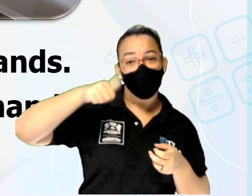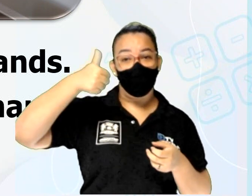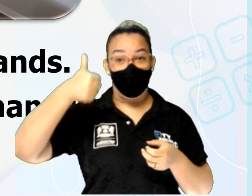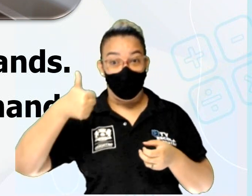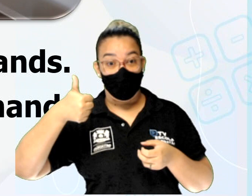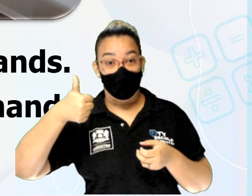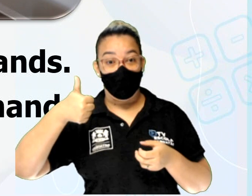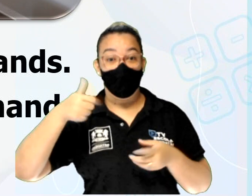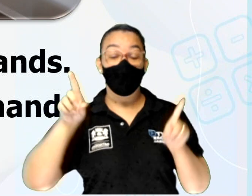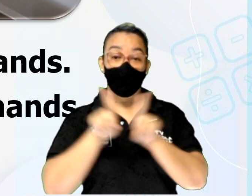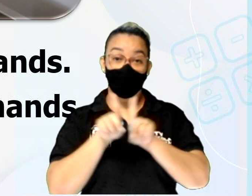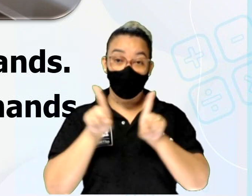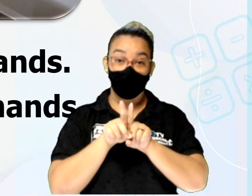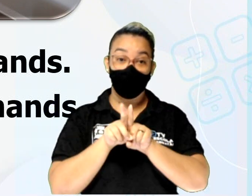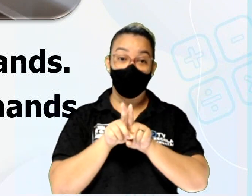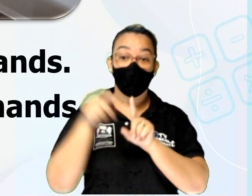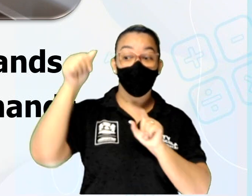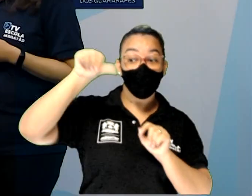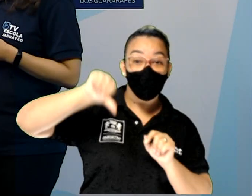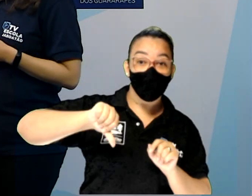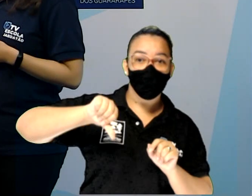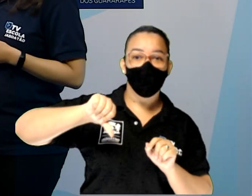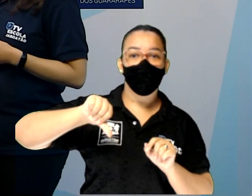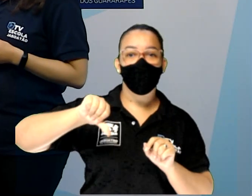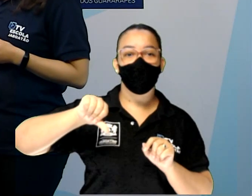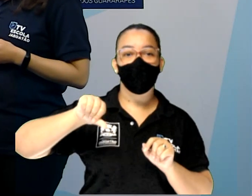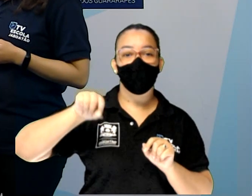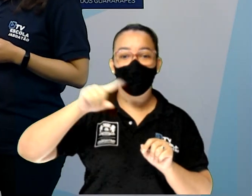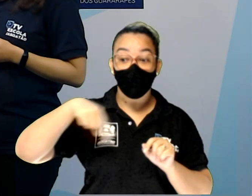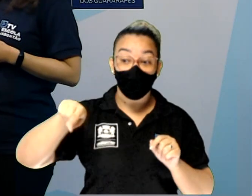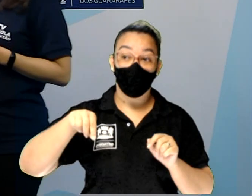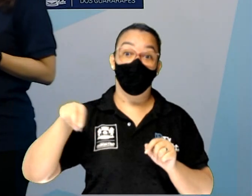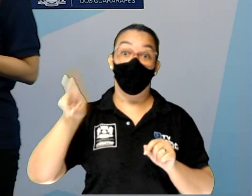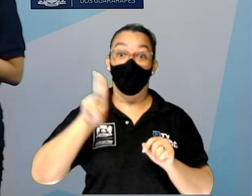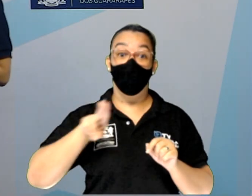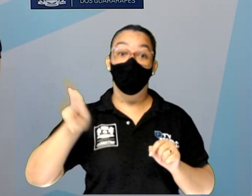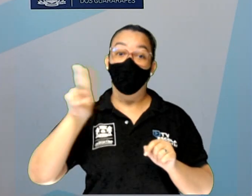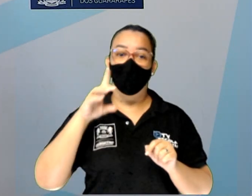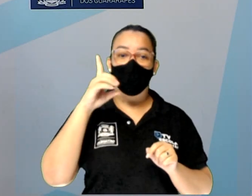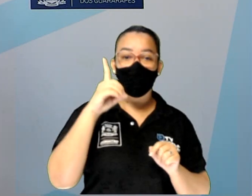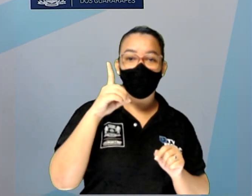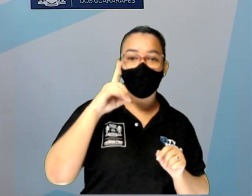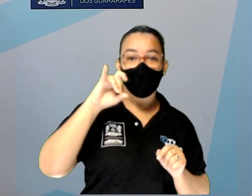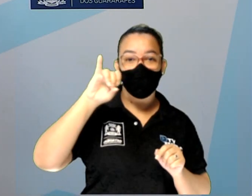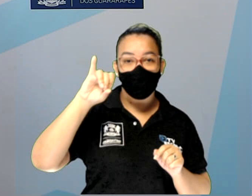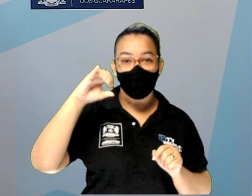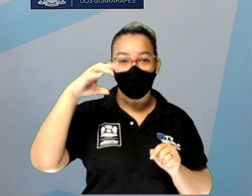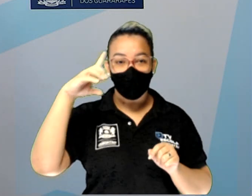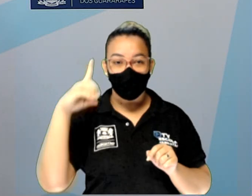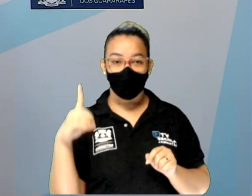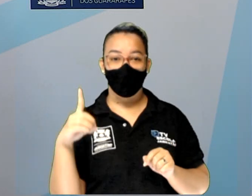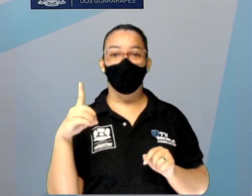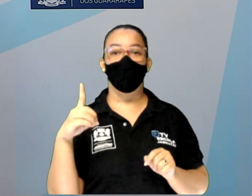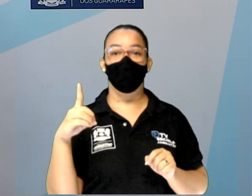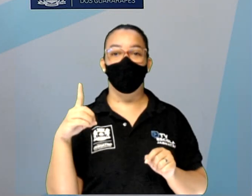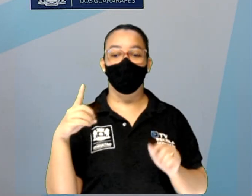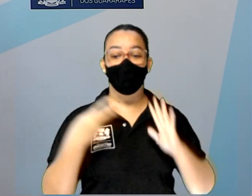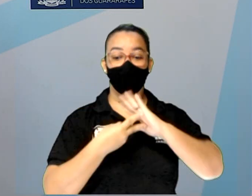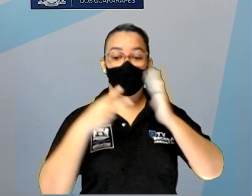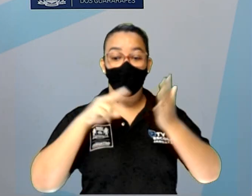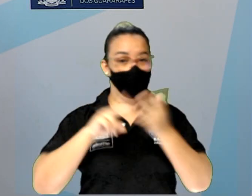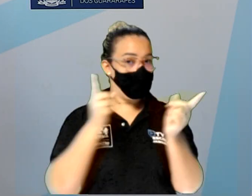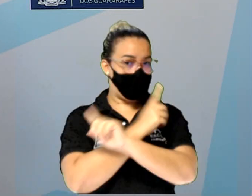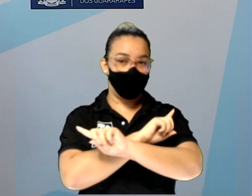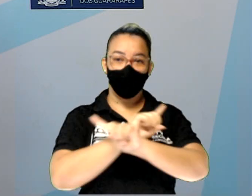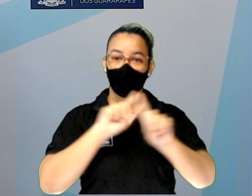certo? E também da negação, que quando a gente usa o did, junto com o not, significa não, essas duas